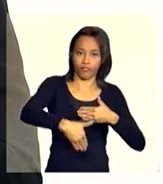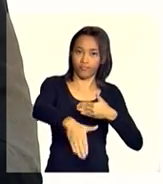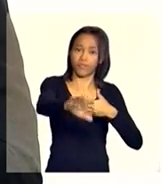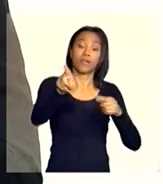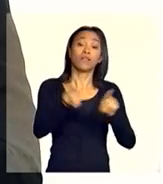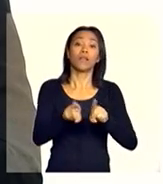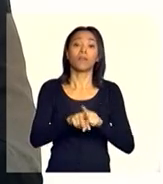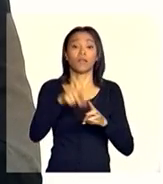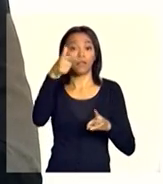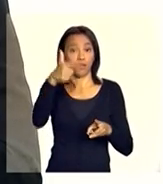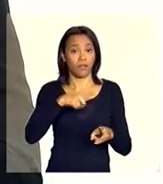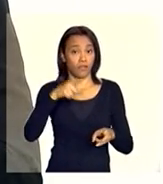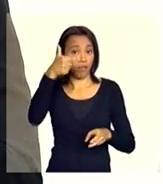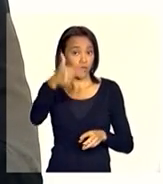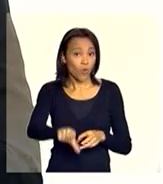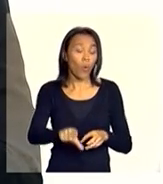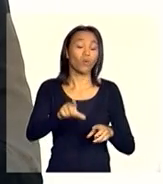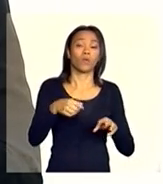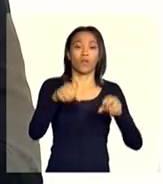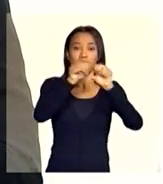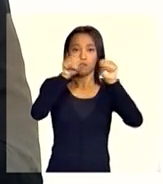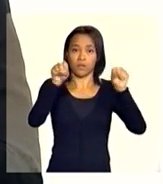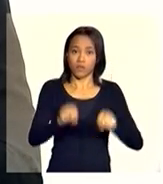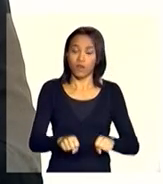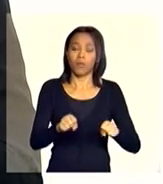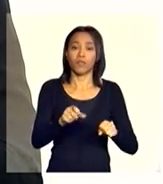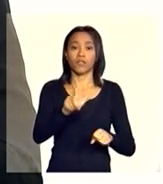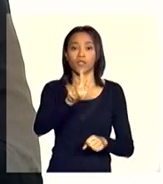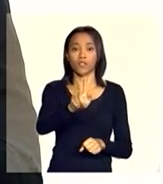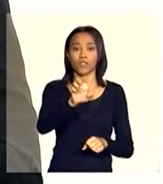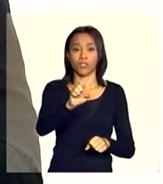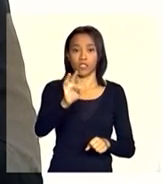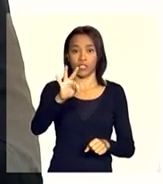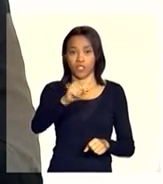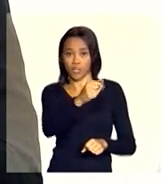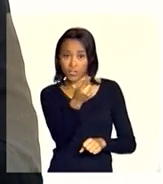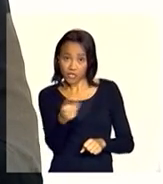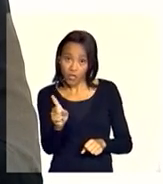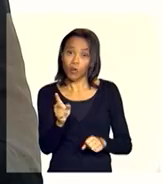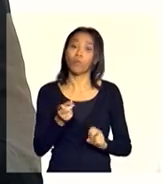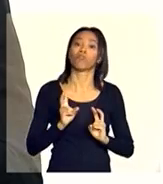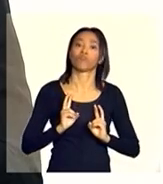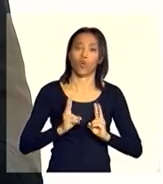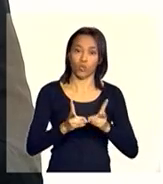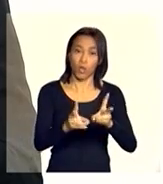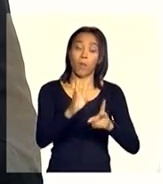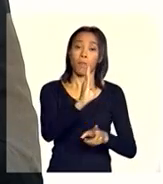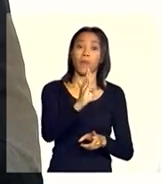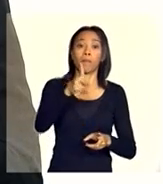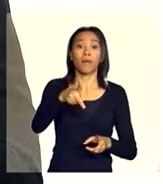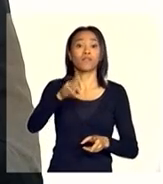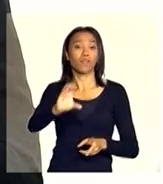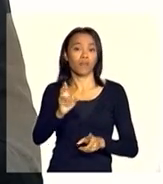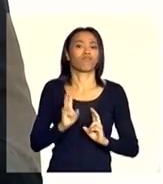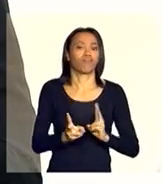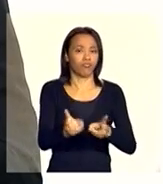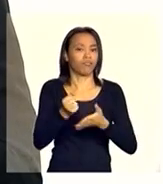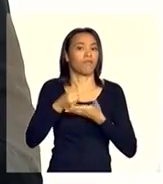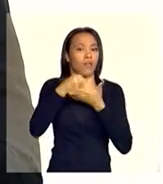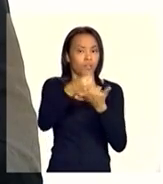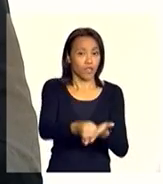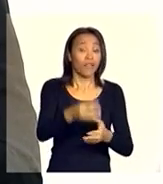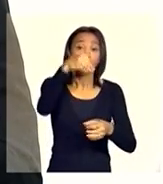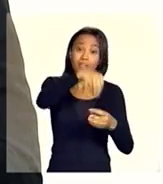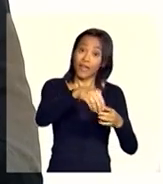eh o sistema de gestão do de benefícios de prestação continuado sig BPC temos o BPC